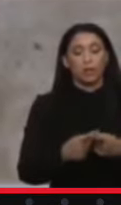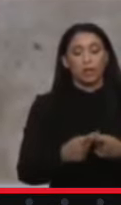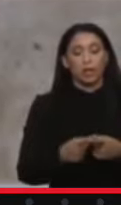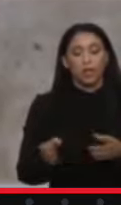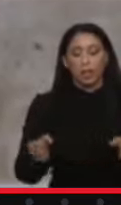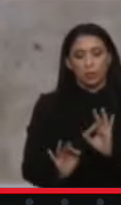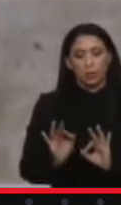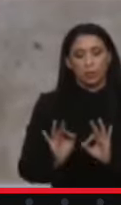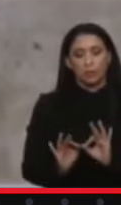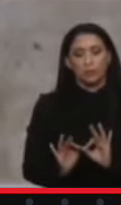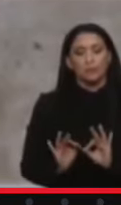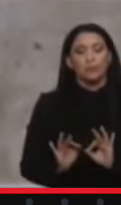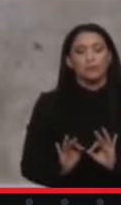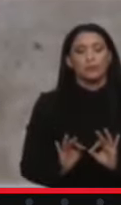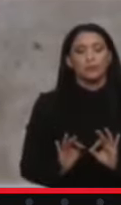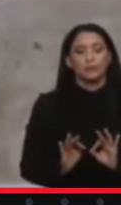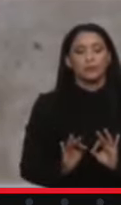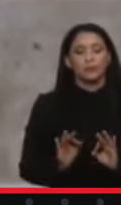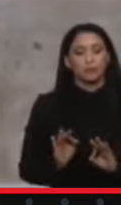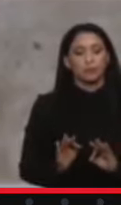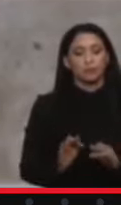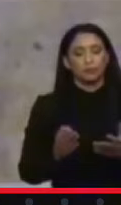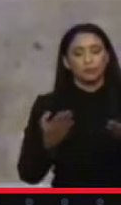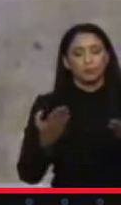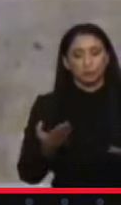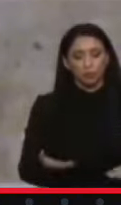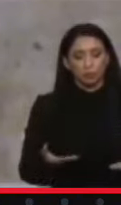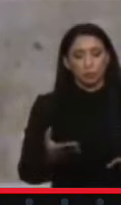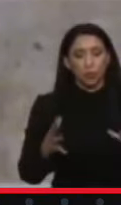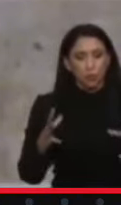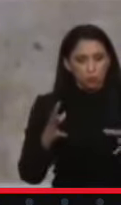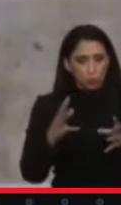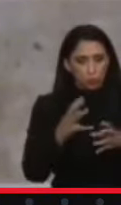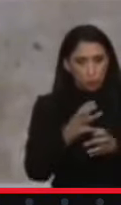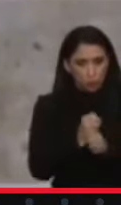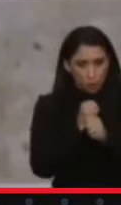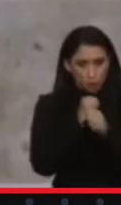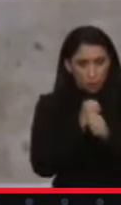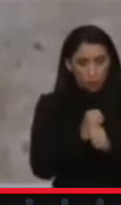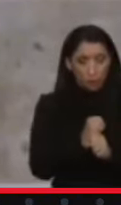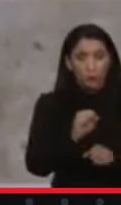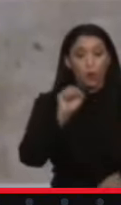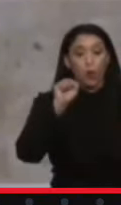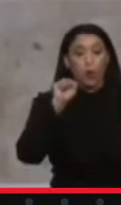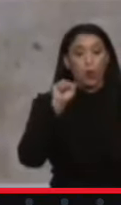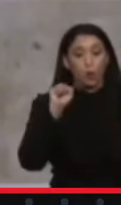pretensão punitiva. Assim, fica a pena total fixada em